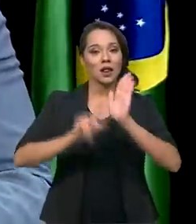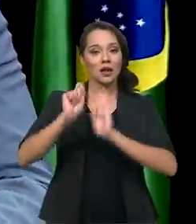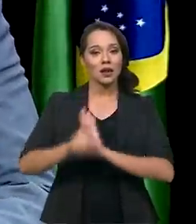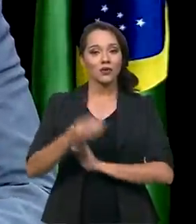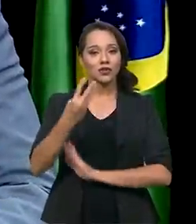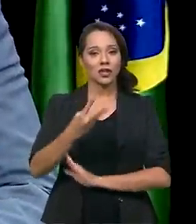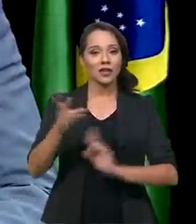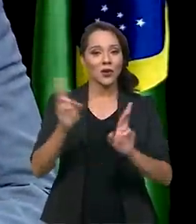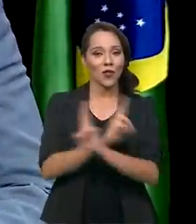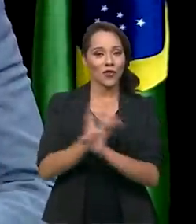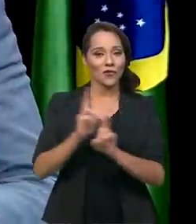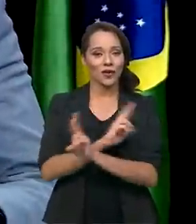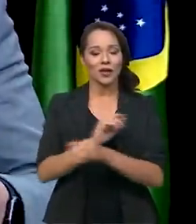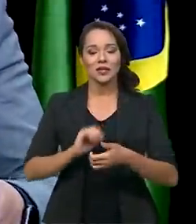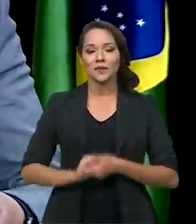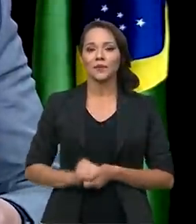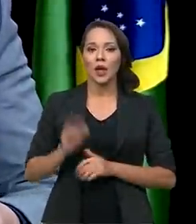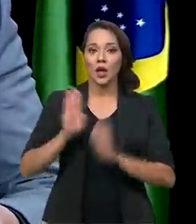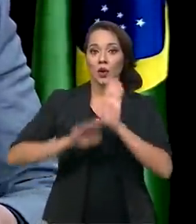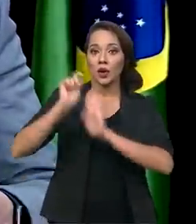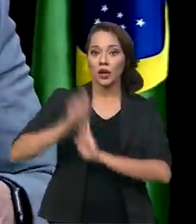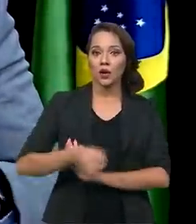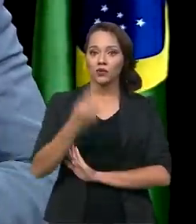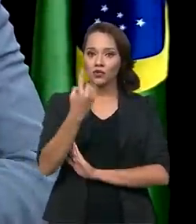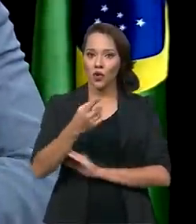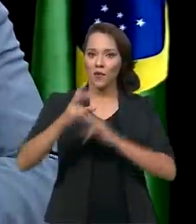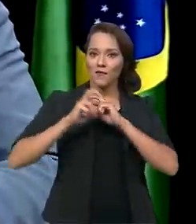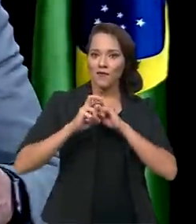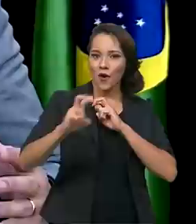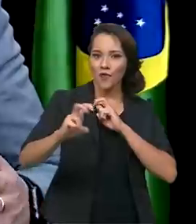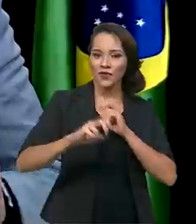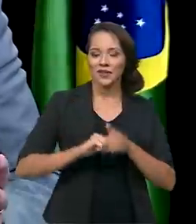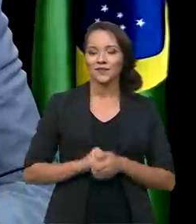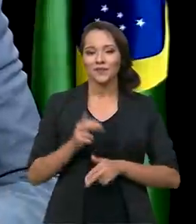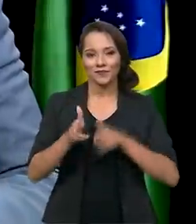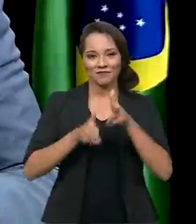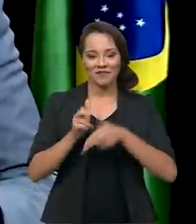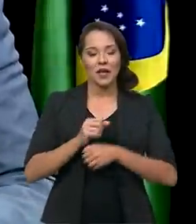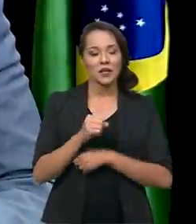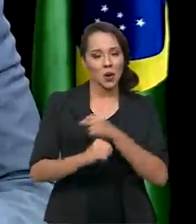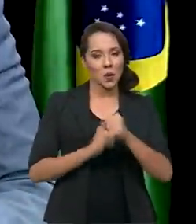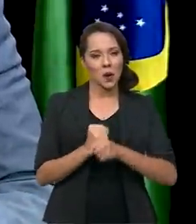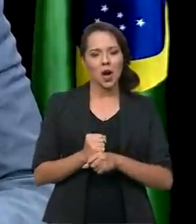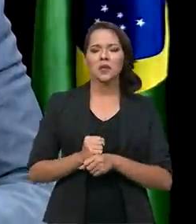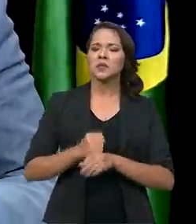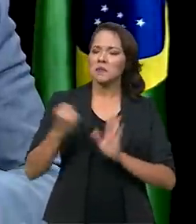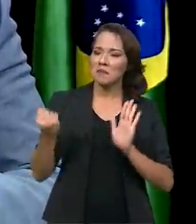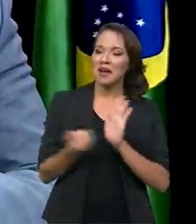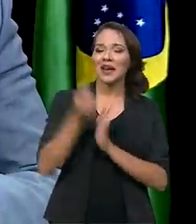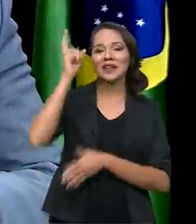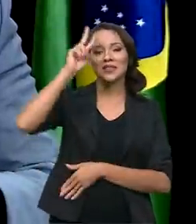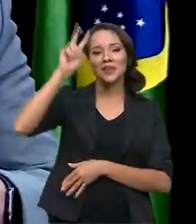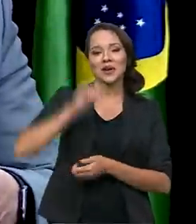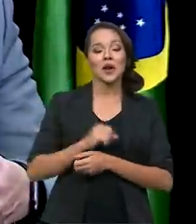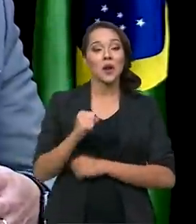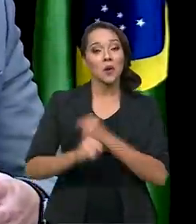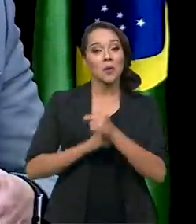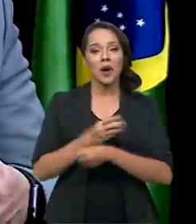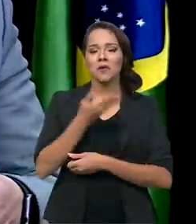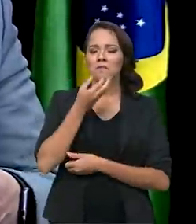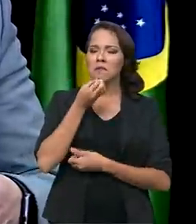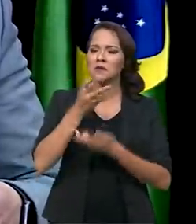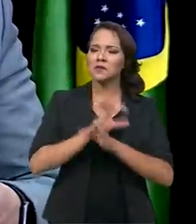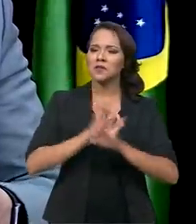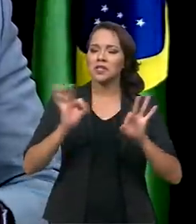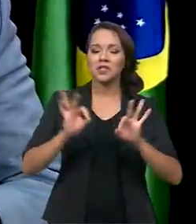3 rodovias e o leilão de uma ferrovia. Então, um ano realmente para ficar na história, um ano que foi muito bem